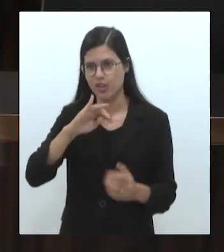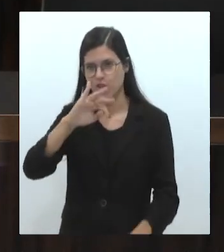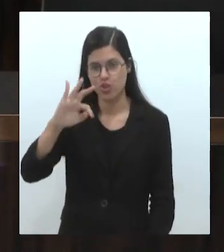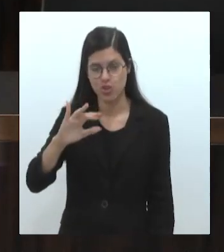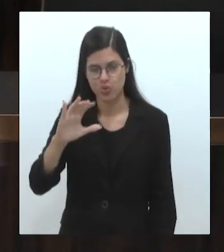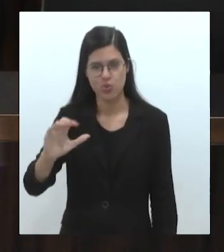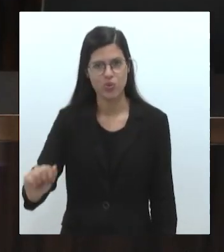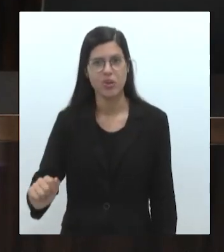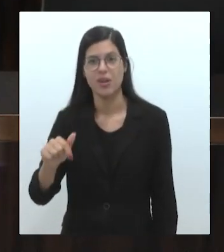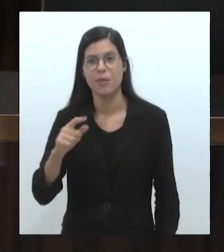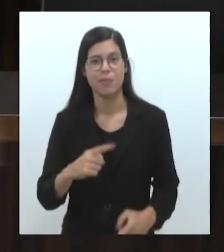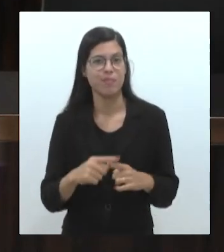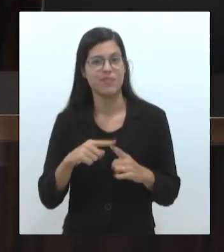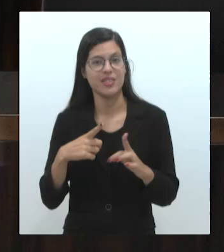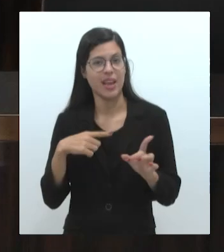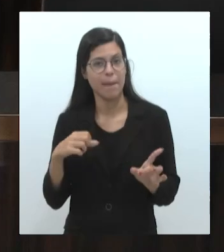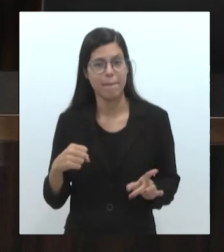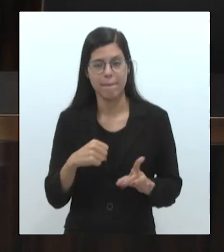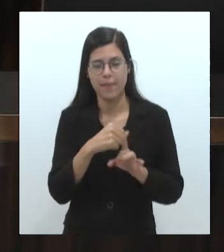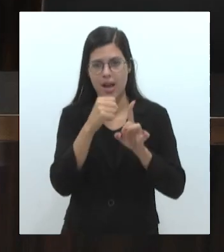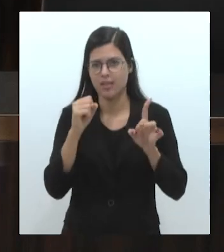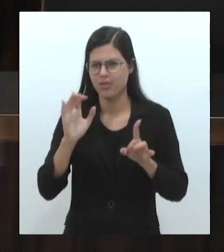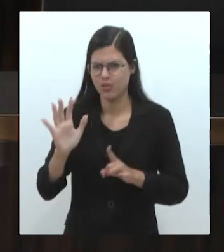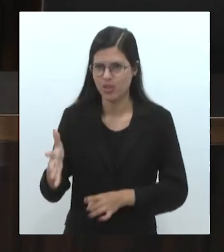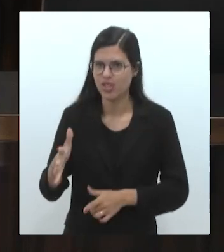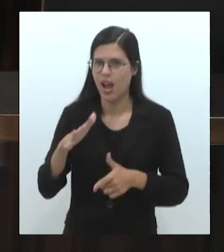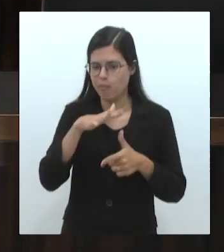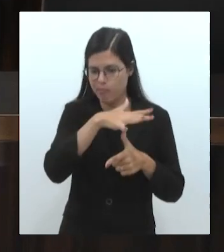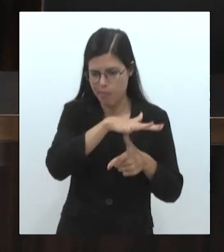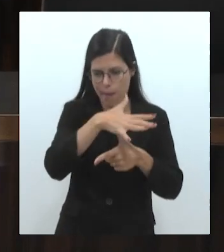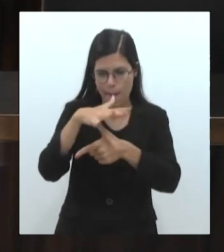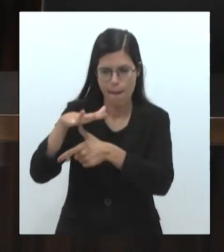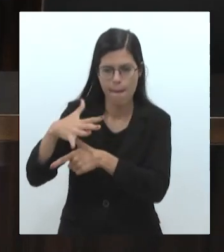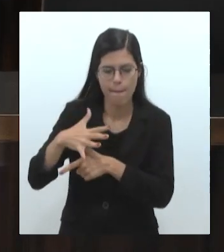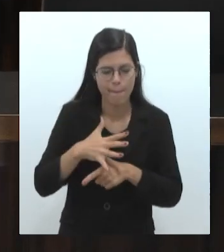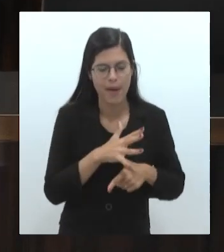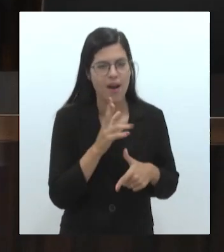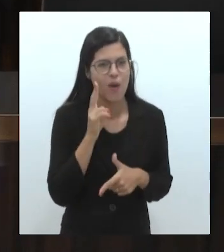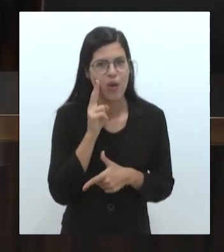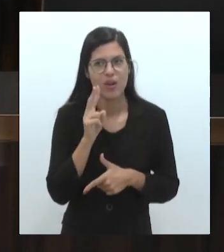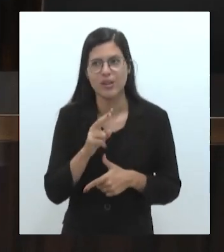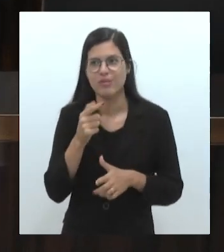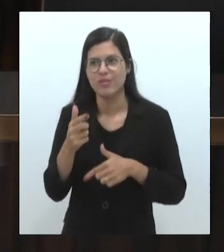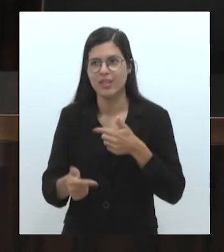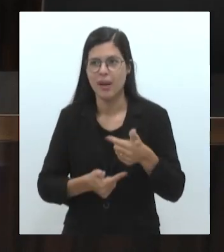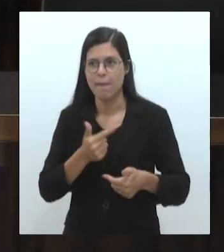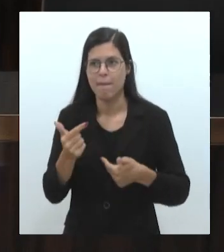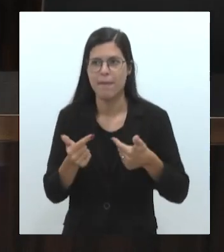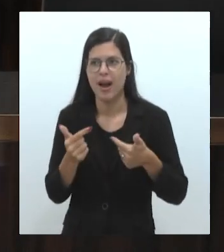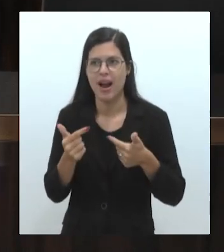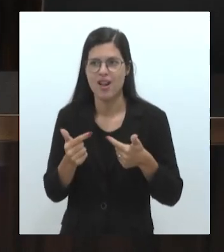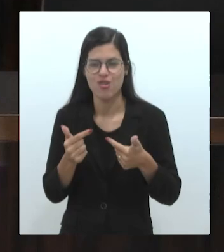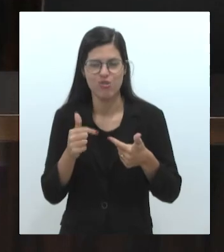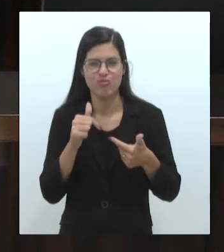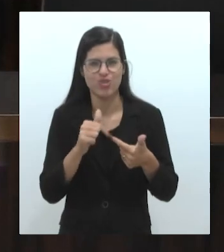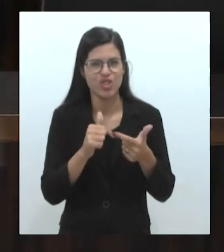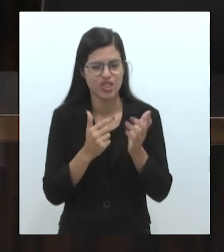urbana de grande impacto, porque eu já sobrevoei fazendo um trabalho de mapeamento junto com o nosso geólogo